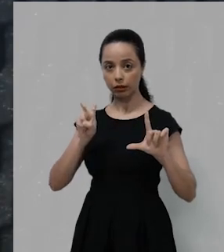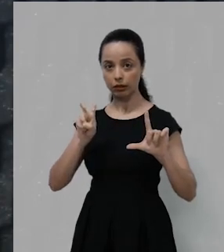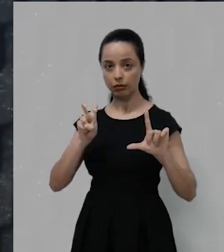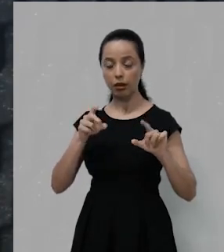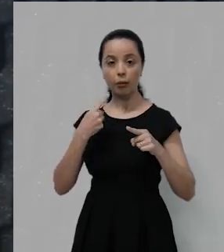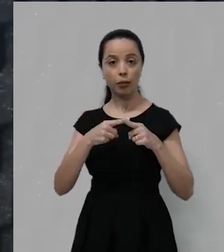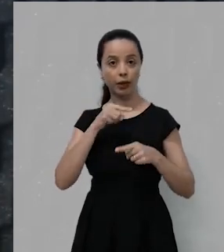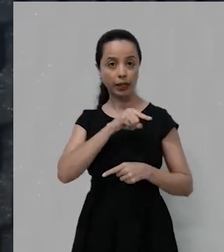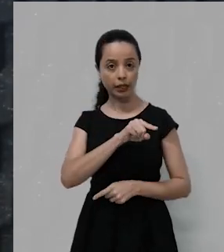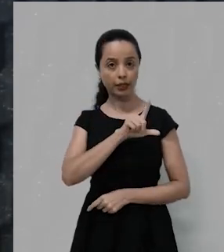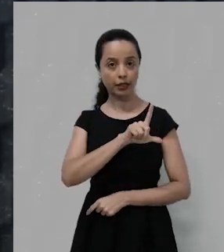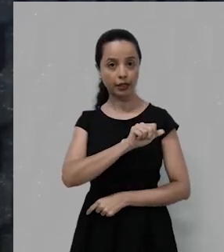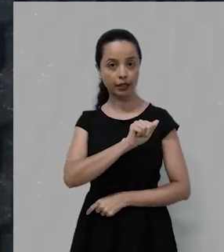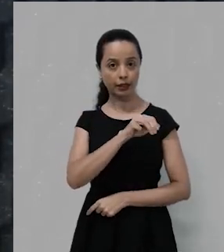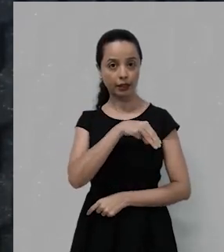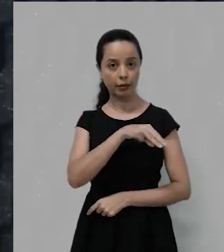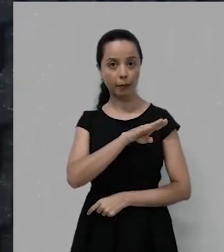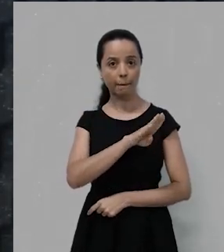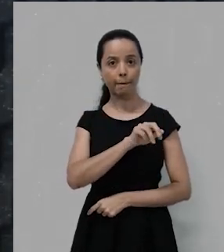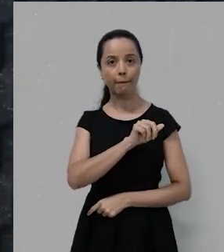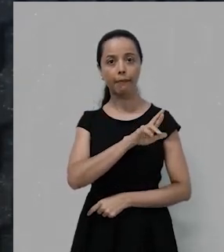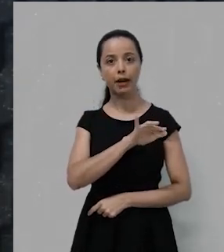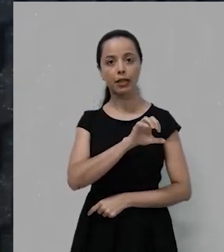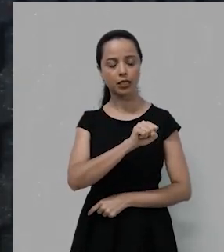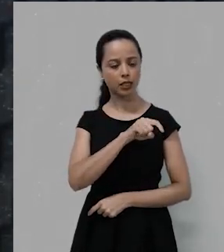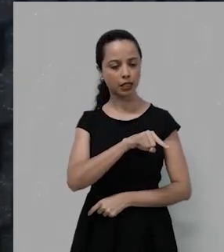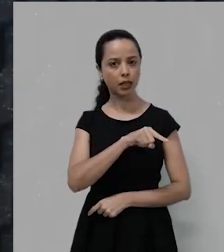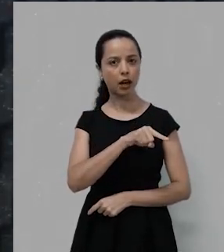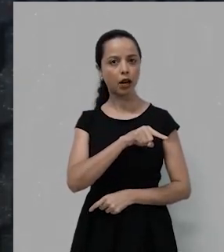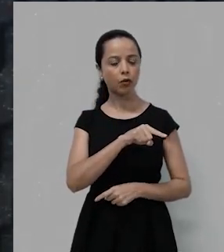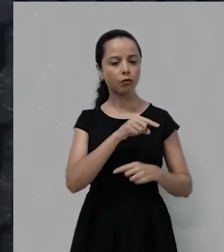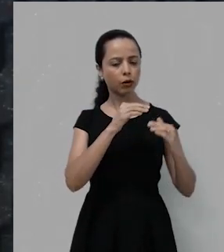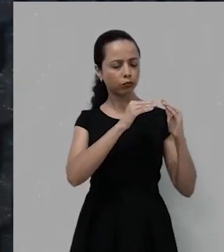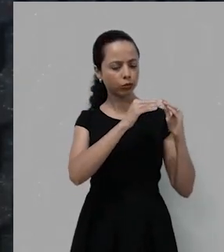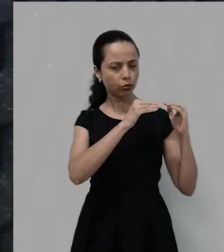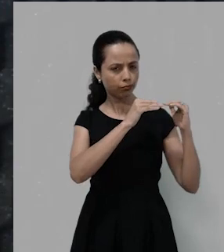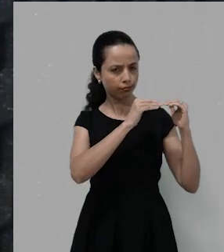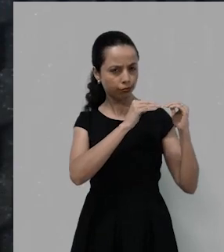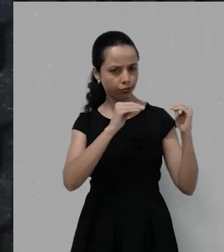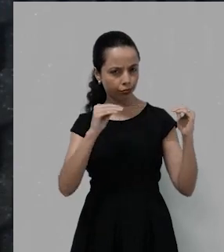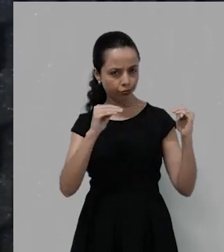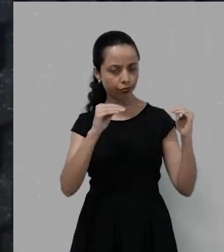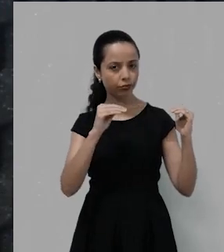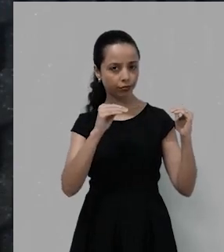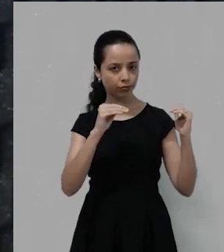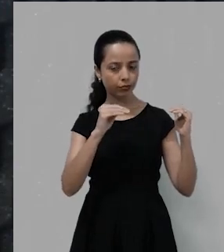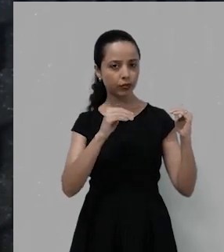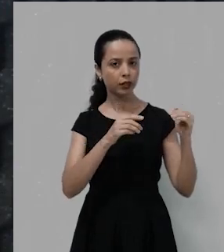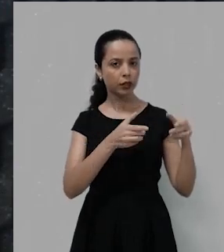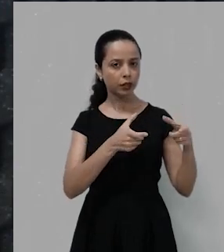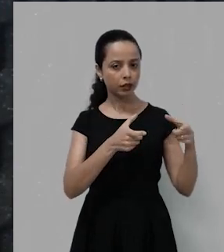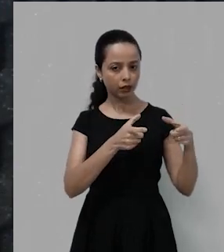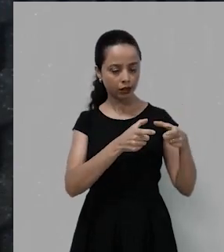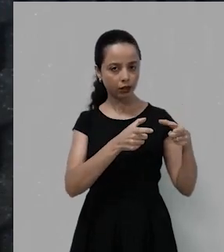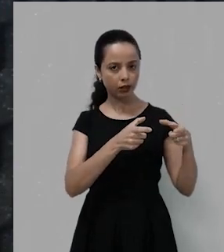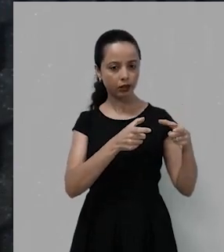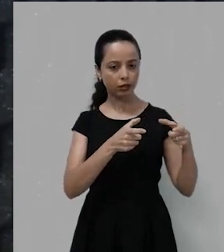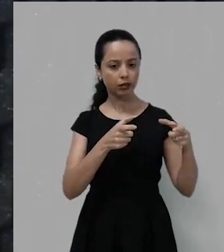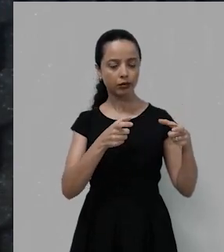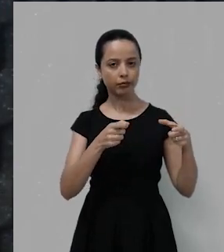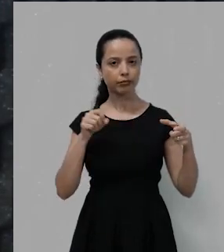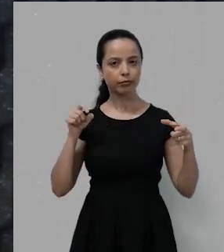lambaréis estavam numa certa estabilidade, também tinha estabilidade no número de indivíduos dos lambaréis.